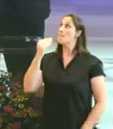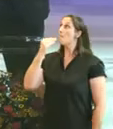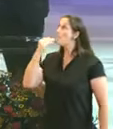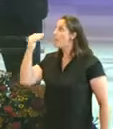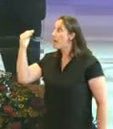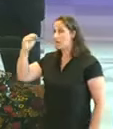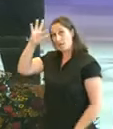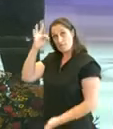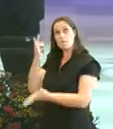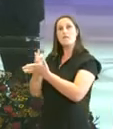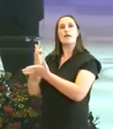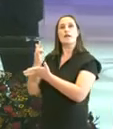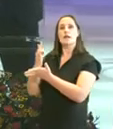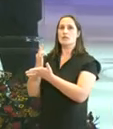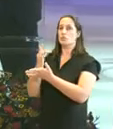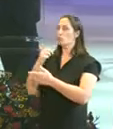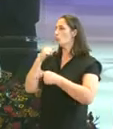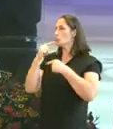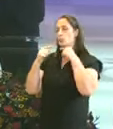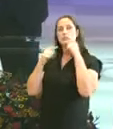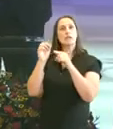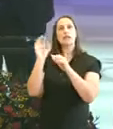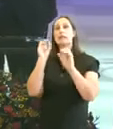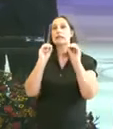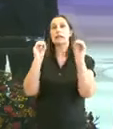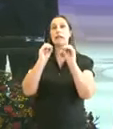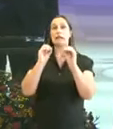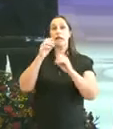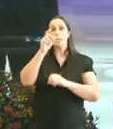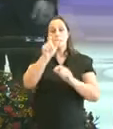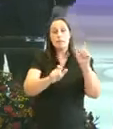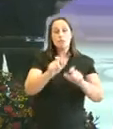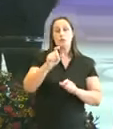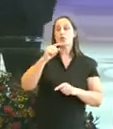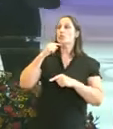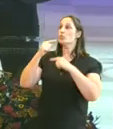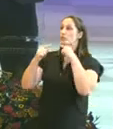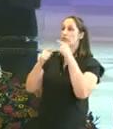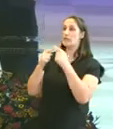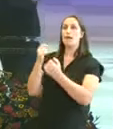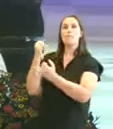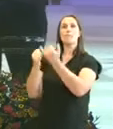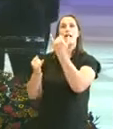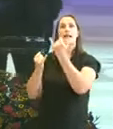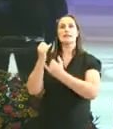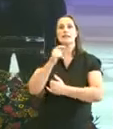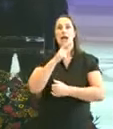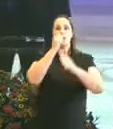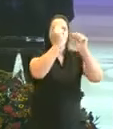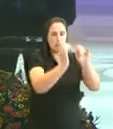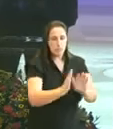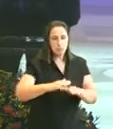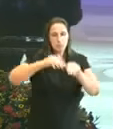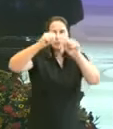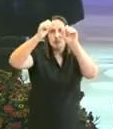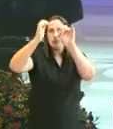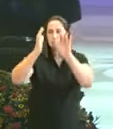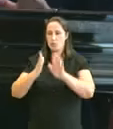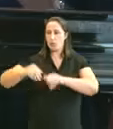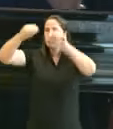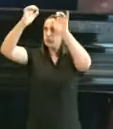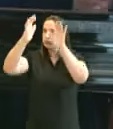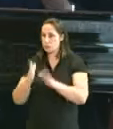porém, com fé, não duvidando, pois aquele que duvida é semelhante à onda do mar, que é sublevada